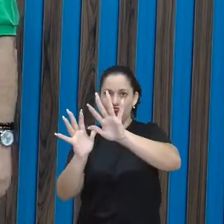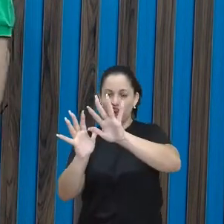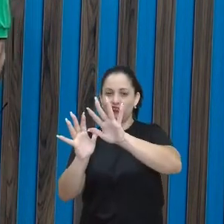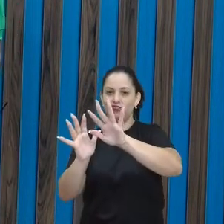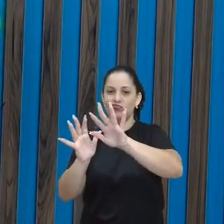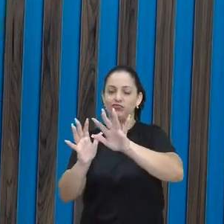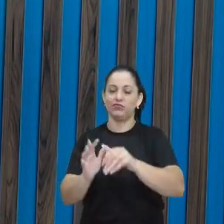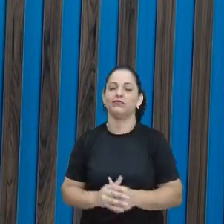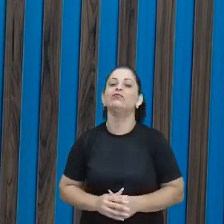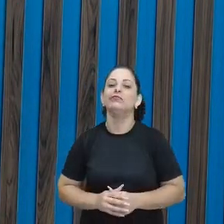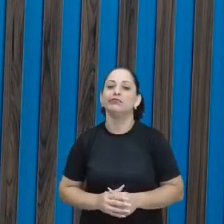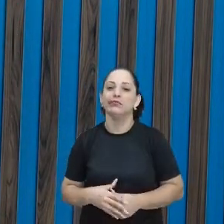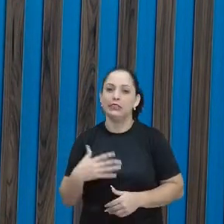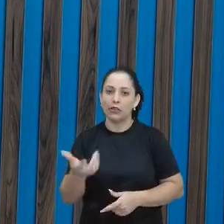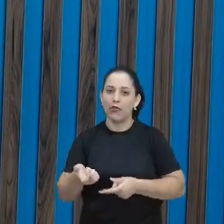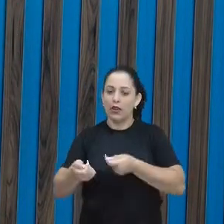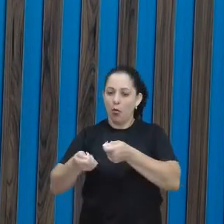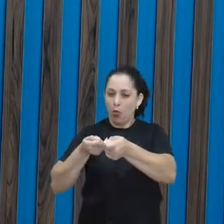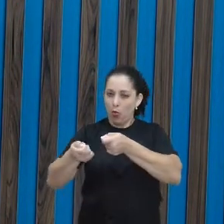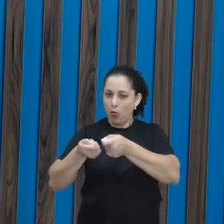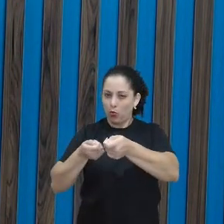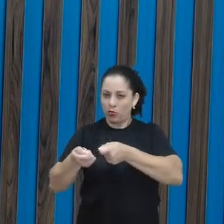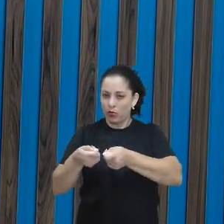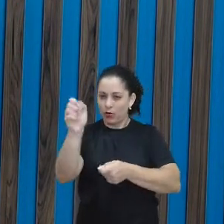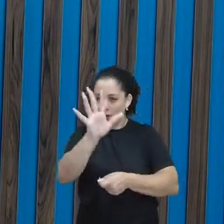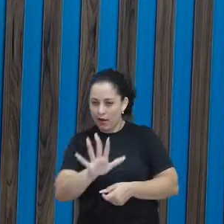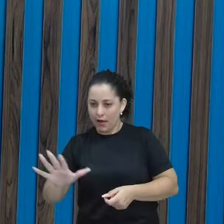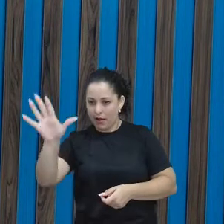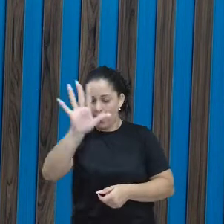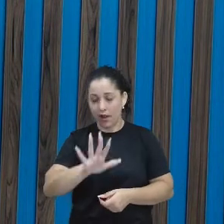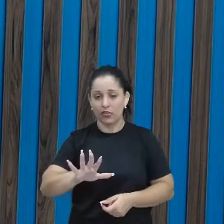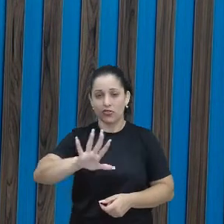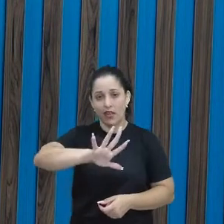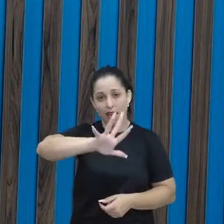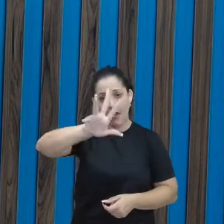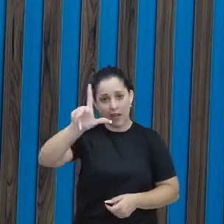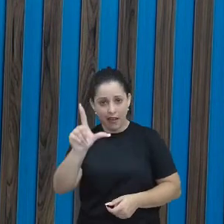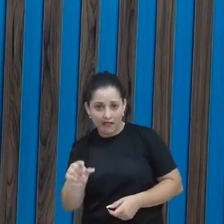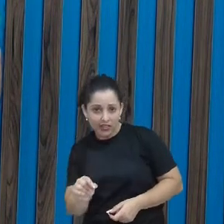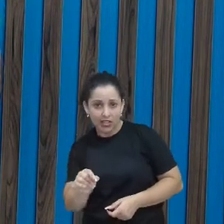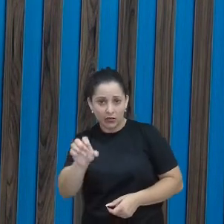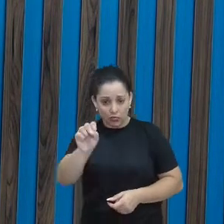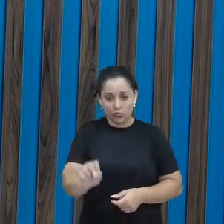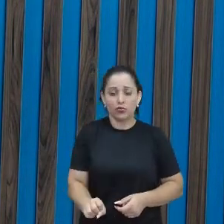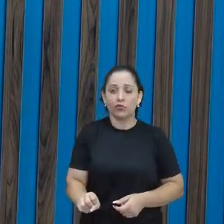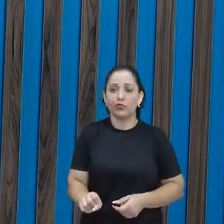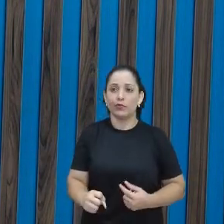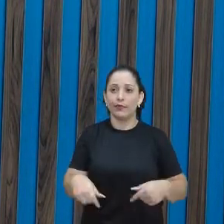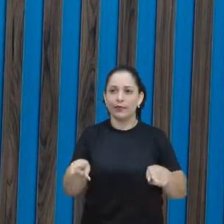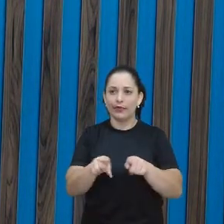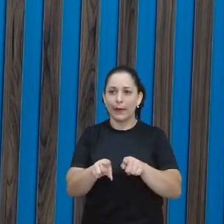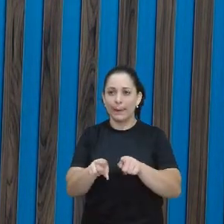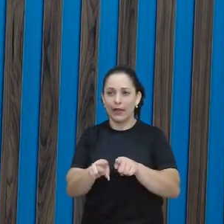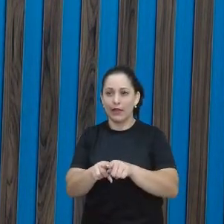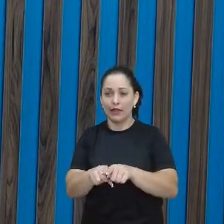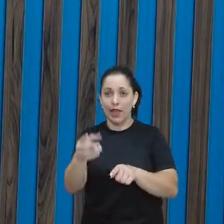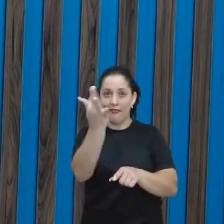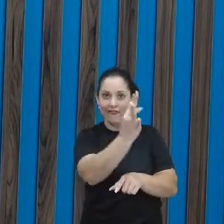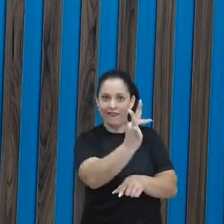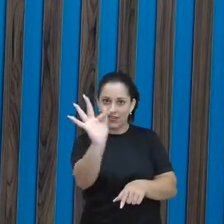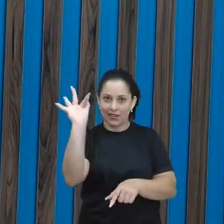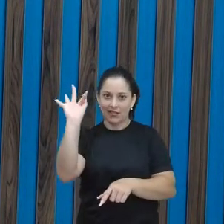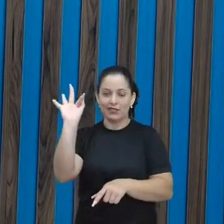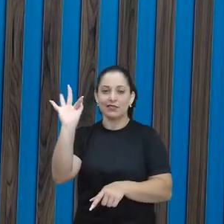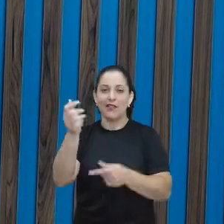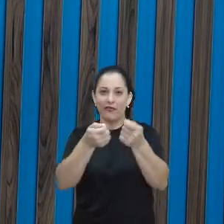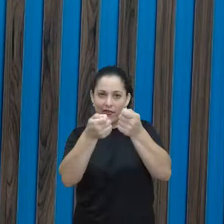vai exercer, por exemplo, dominação em territórios como África do Sul, por exemplo. Aqui, ó, dominação da França,